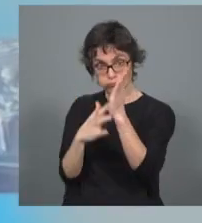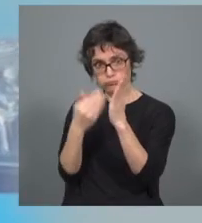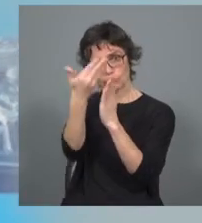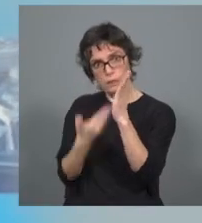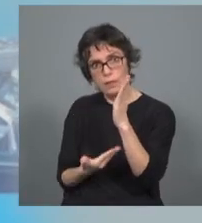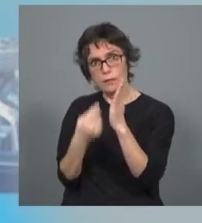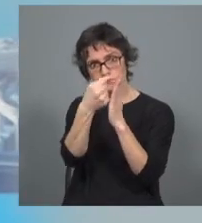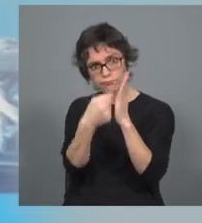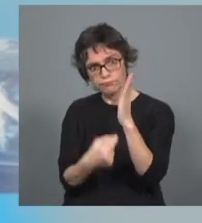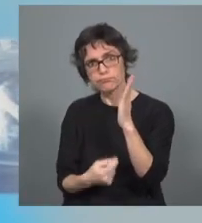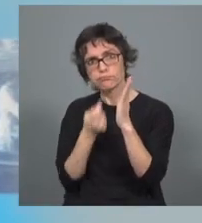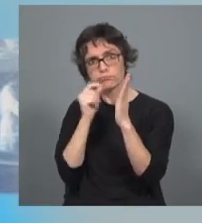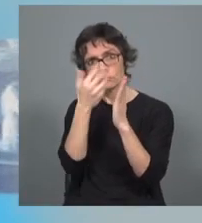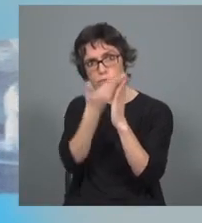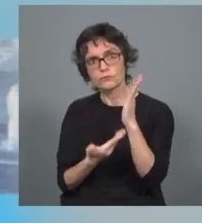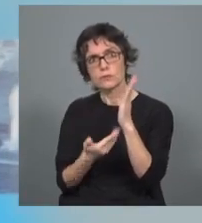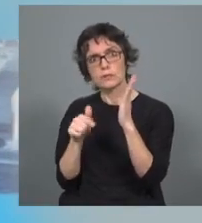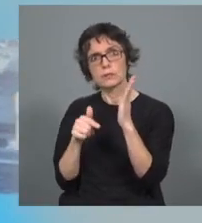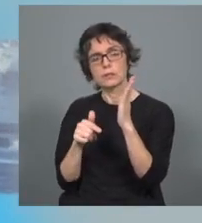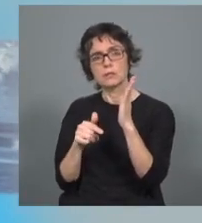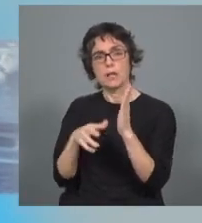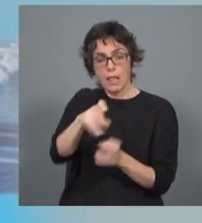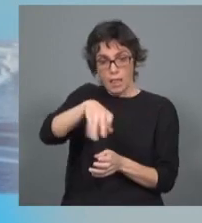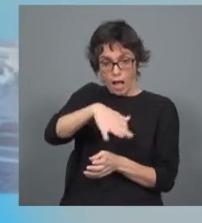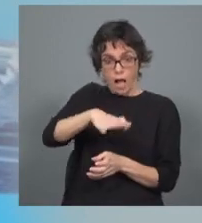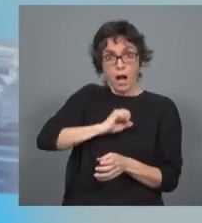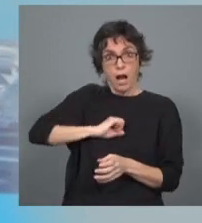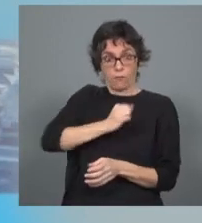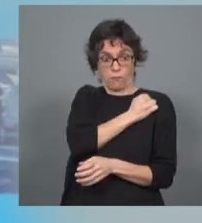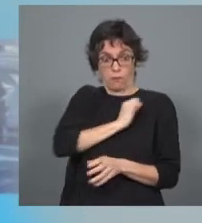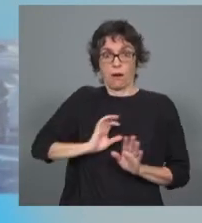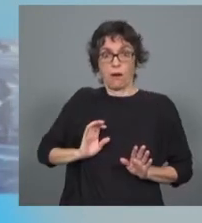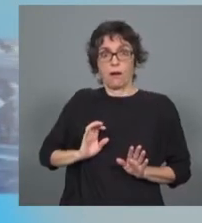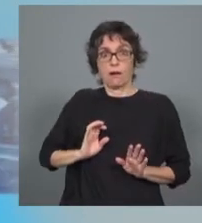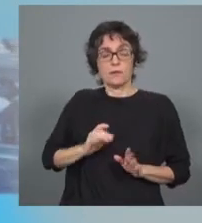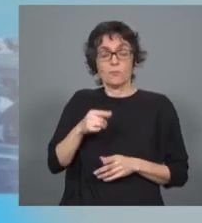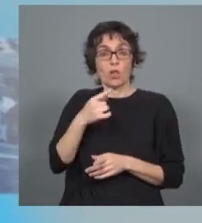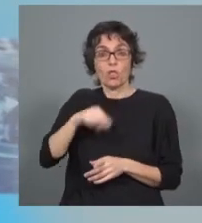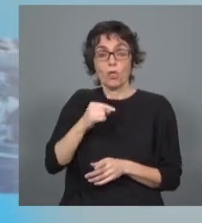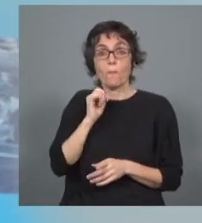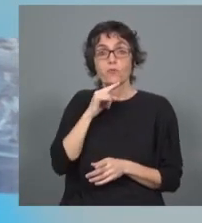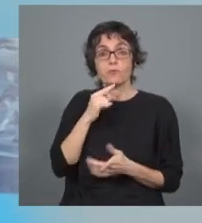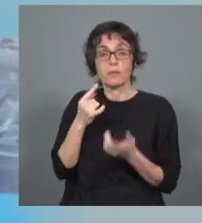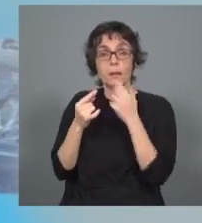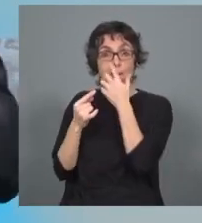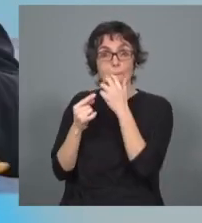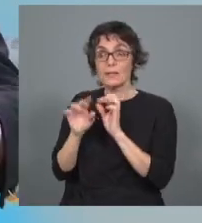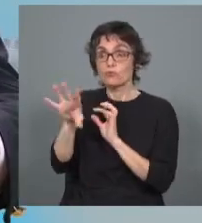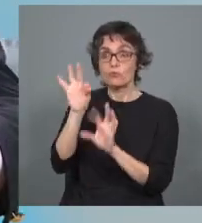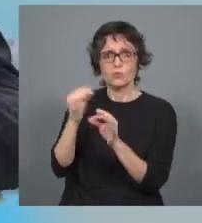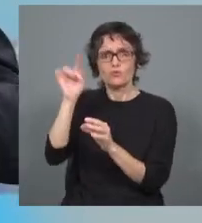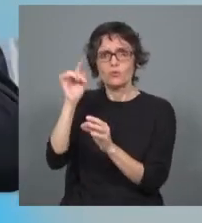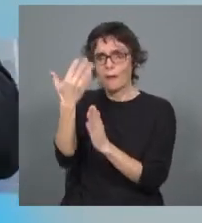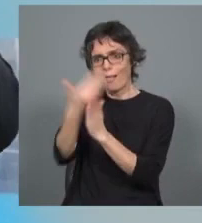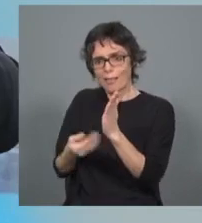distrito, do nossa circunscrição eleitoral e, portanto, não temos a mínima possibilidade, não tivemos nunca a mínima possibilidade de escolha